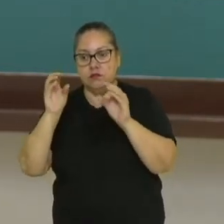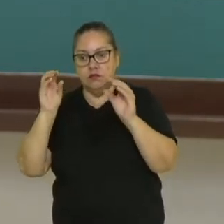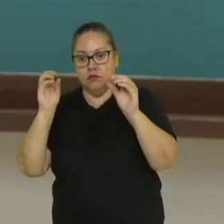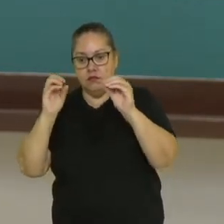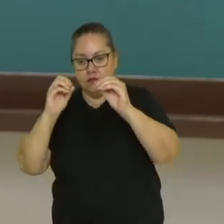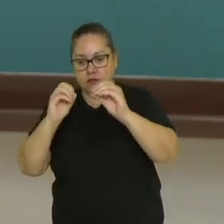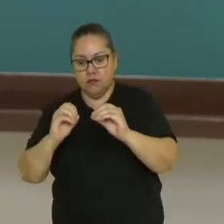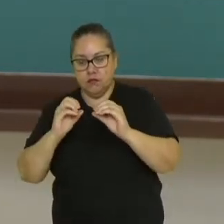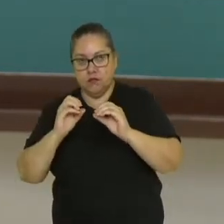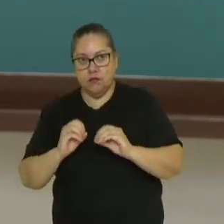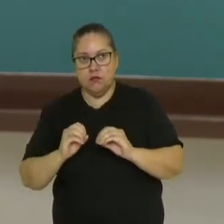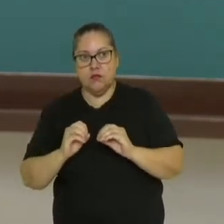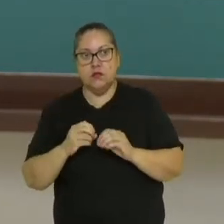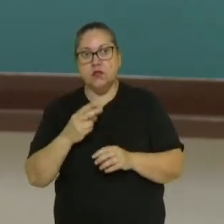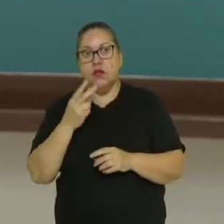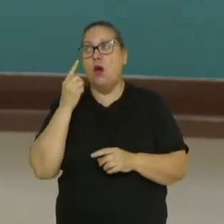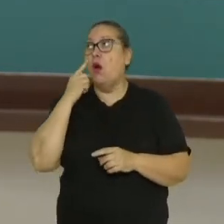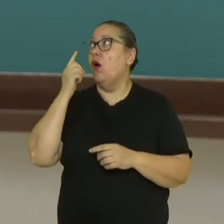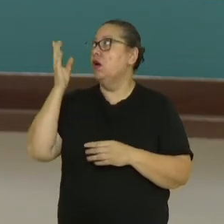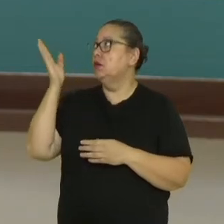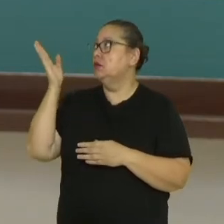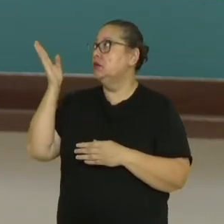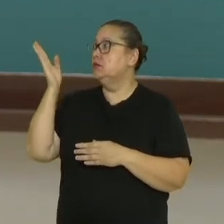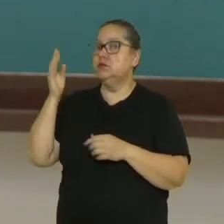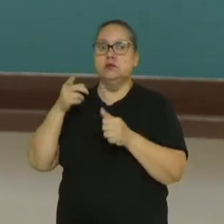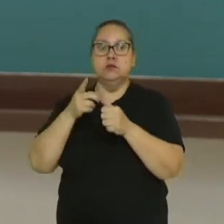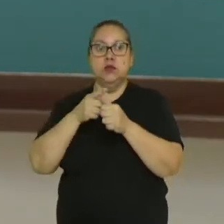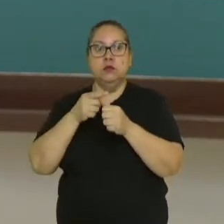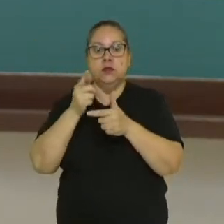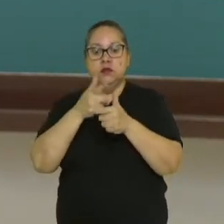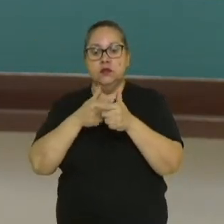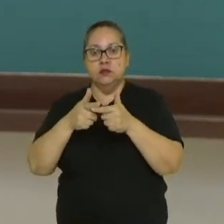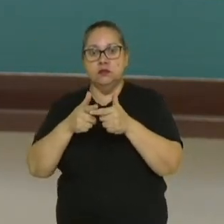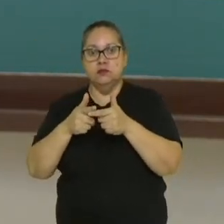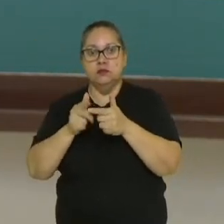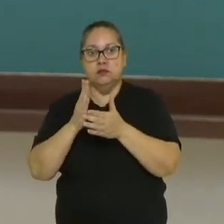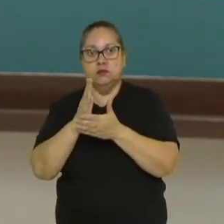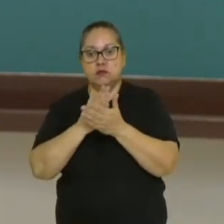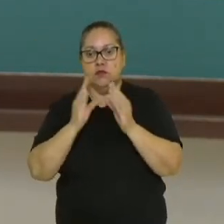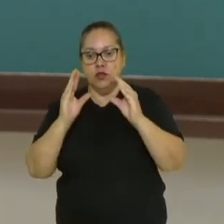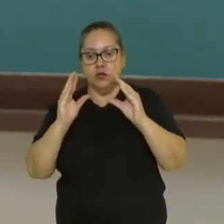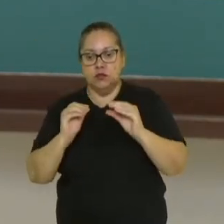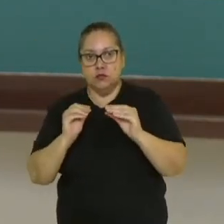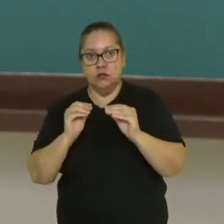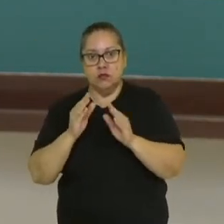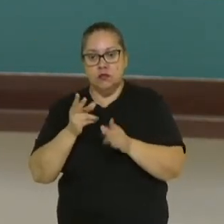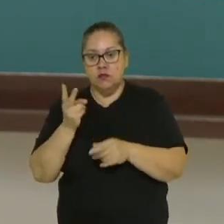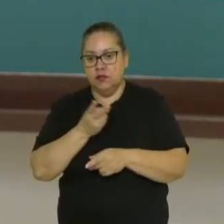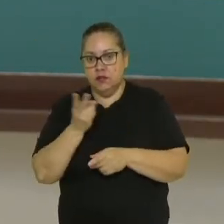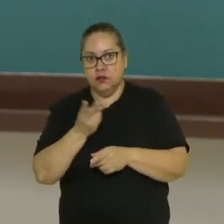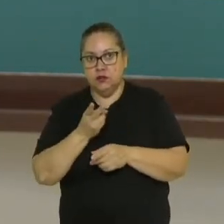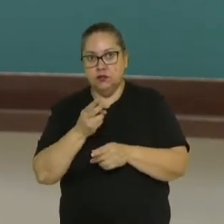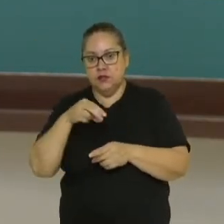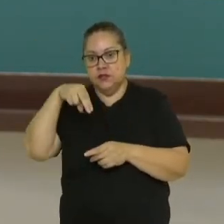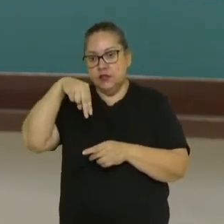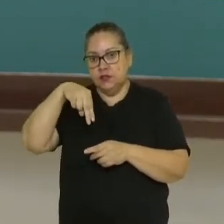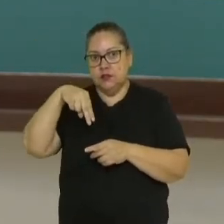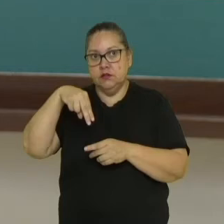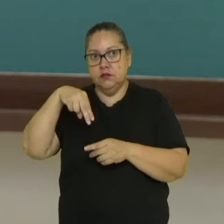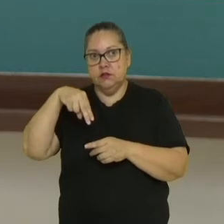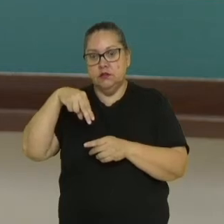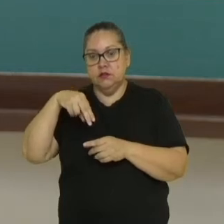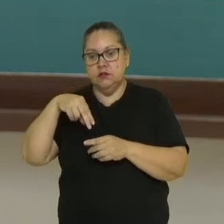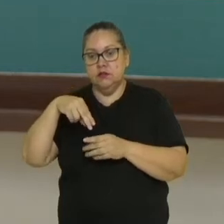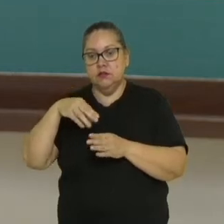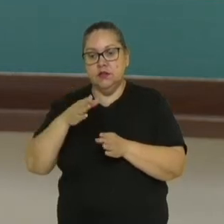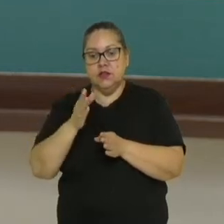ó. Eu tenho uma célula 2N, a primeira divisão chama reducional, né? Vai virar 2 células N, e aí ocorre